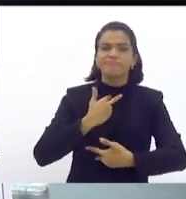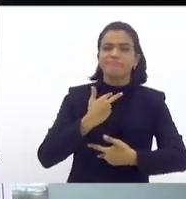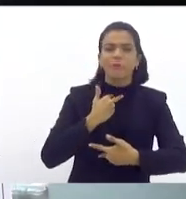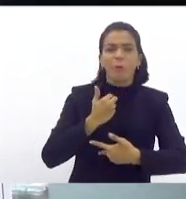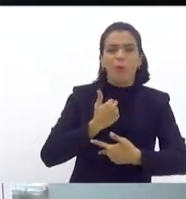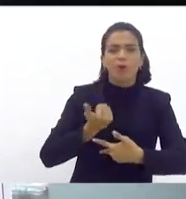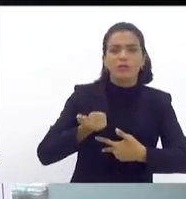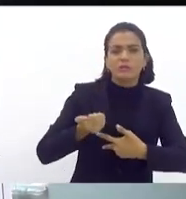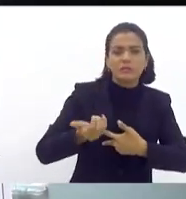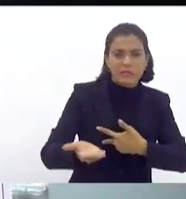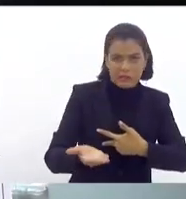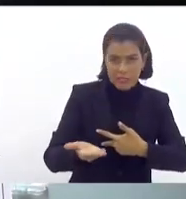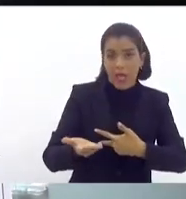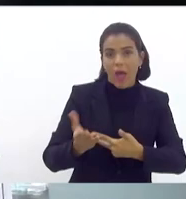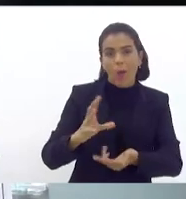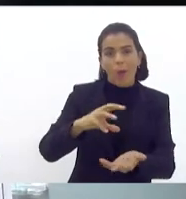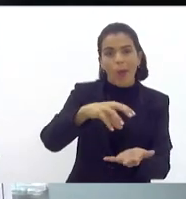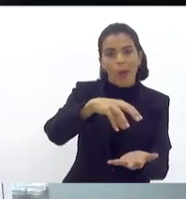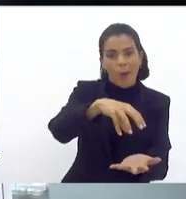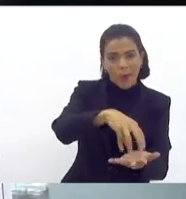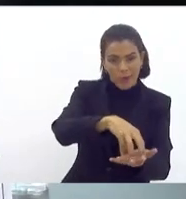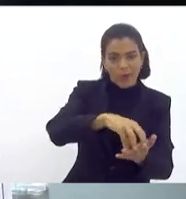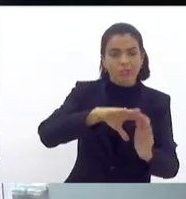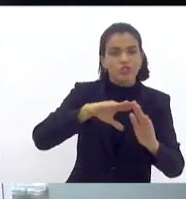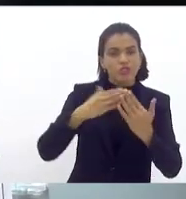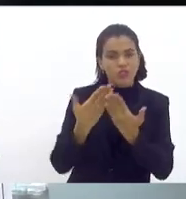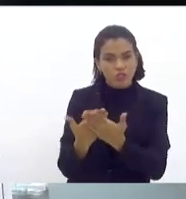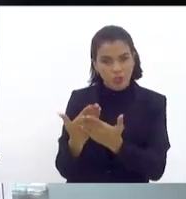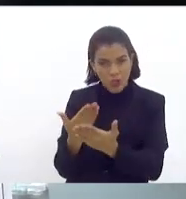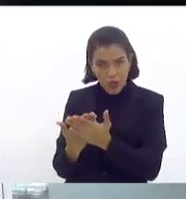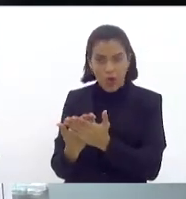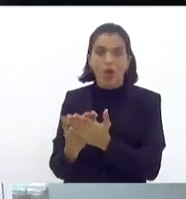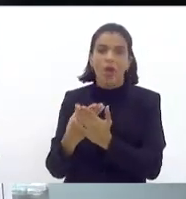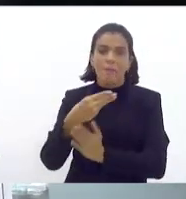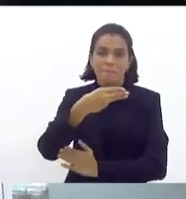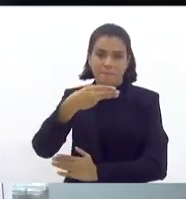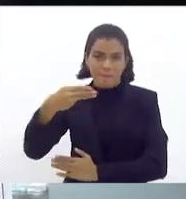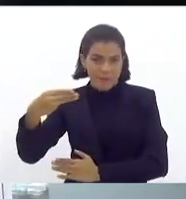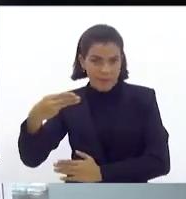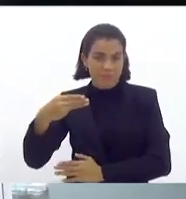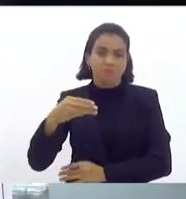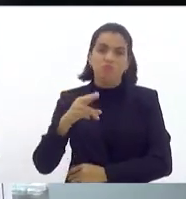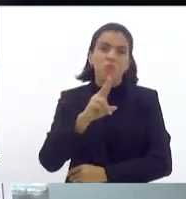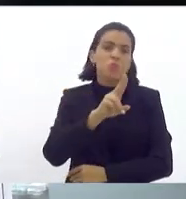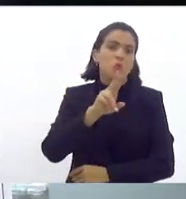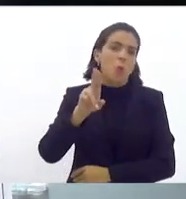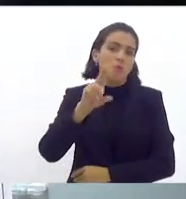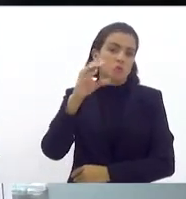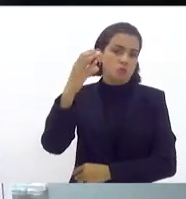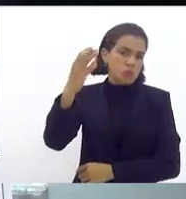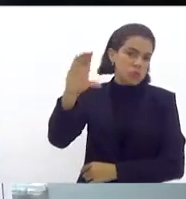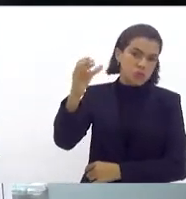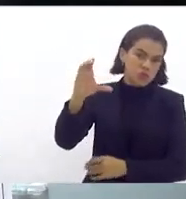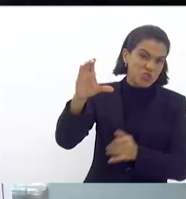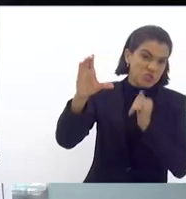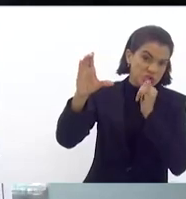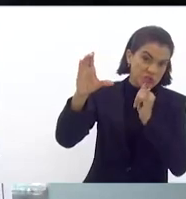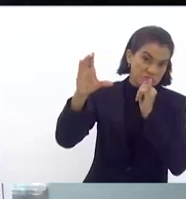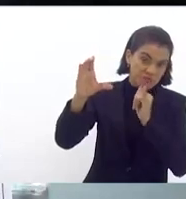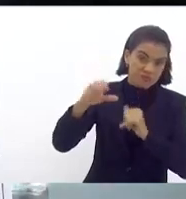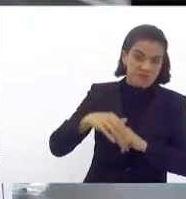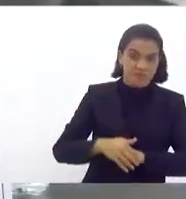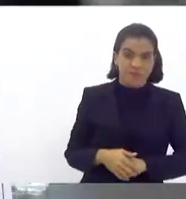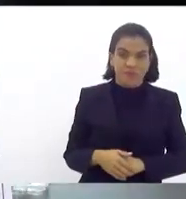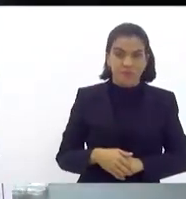dar a uma unidade cívico-militar o nome, por exemplo, de um grande cientista.